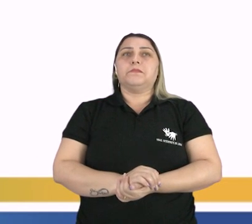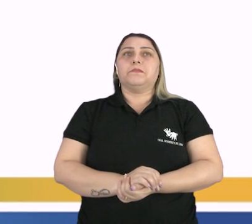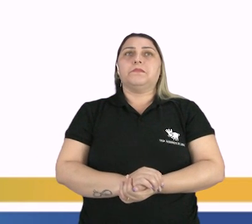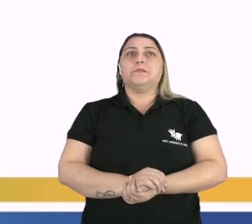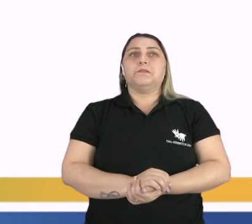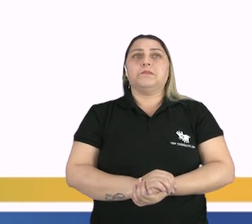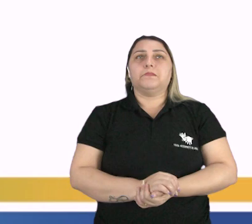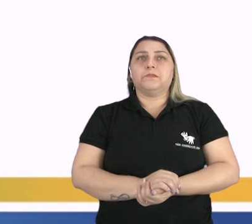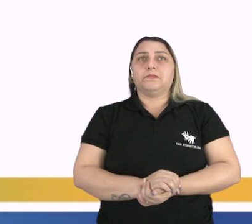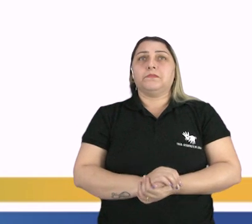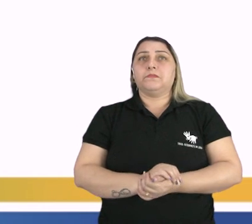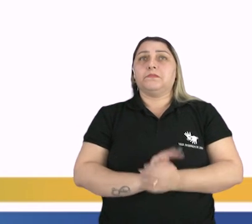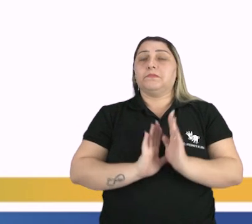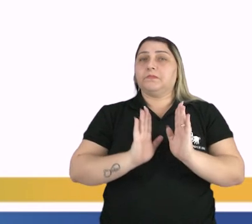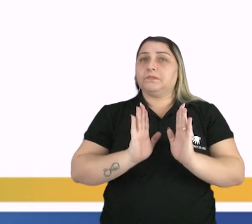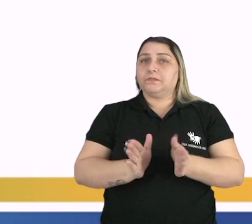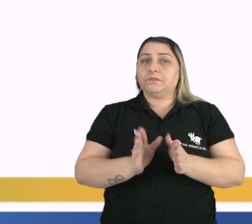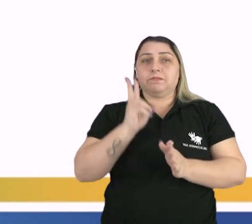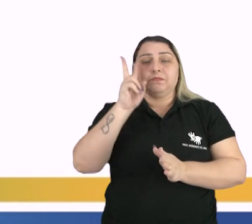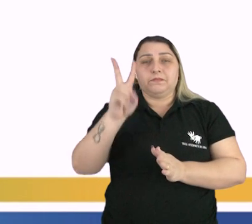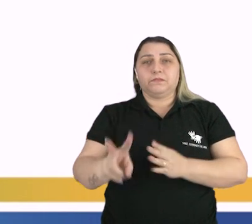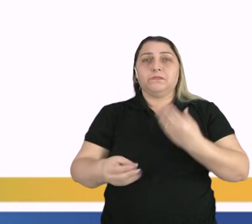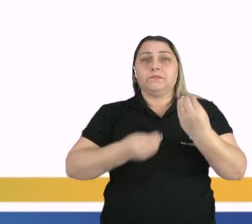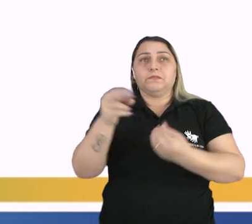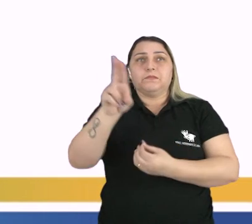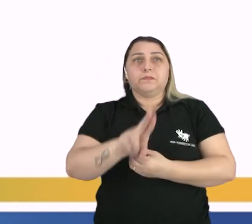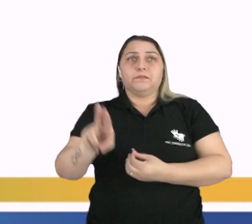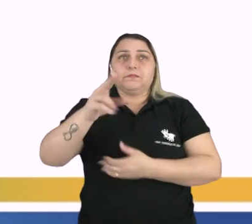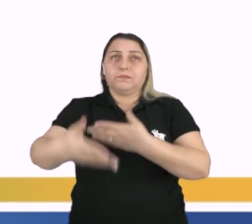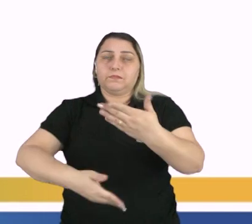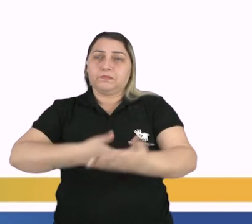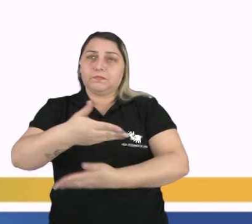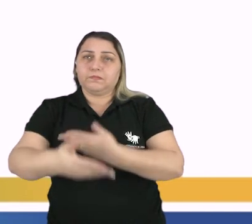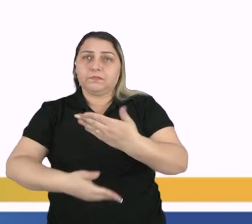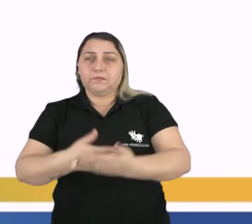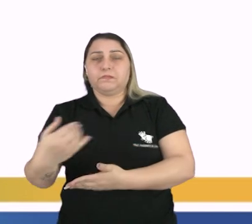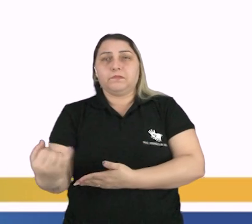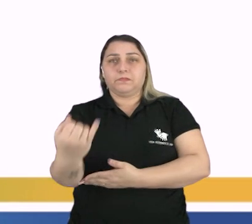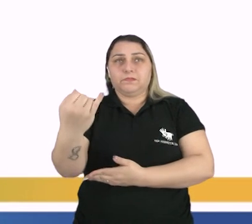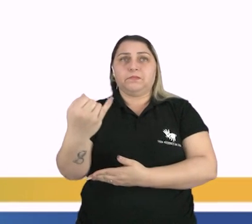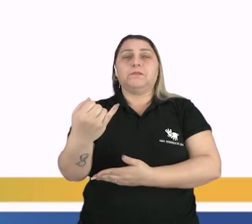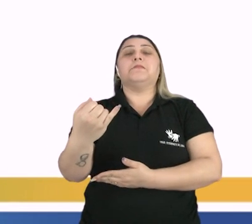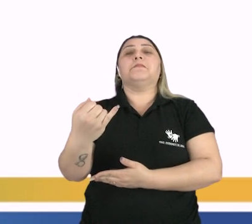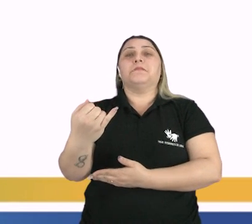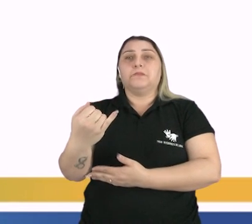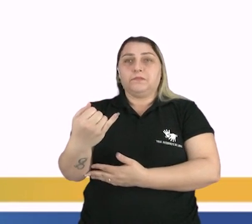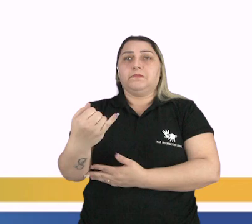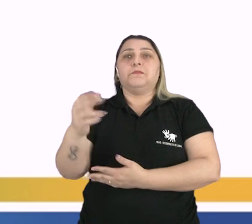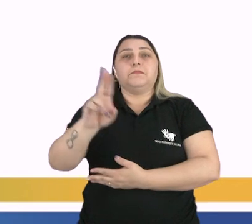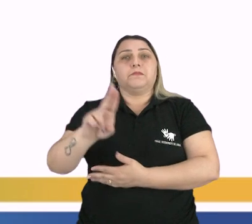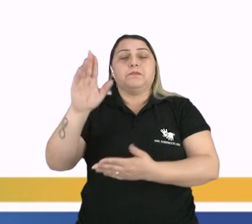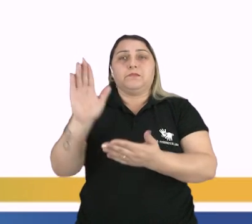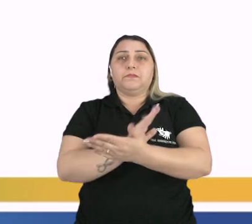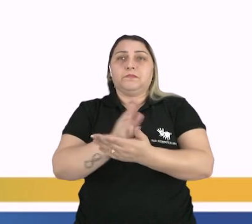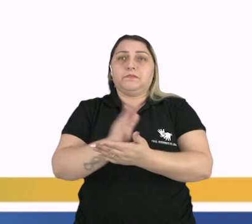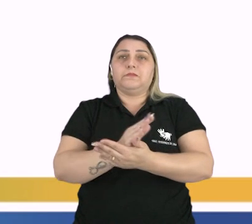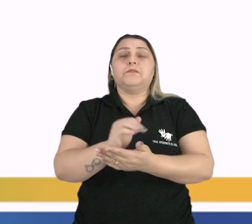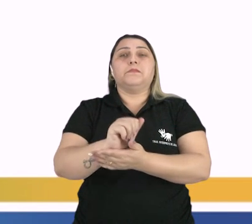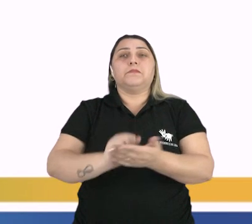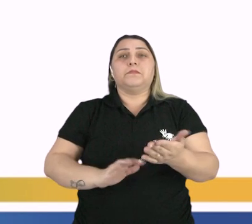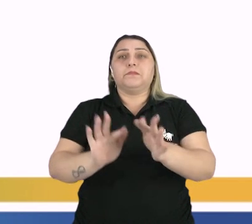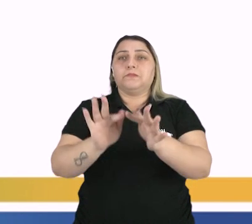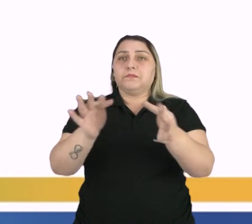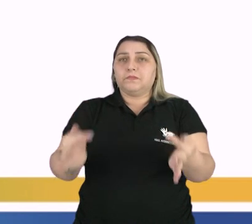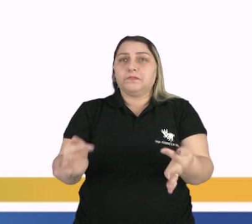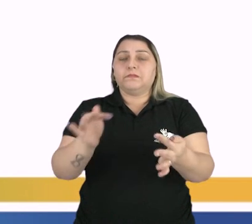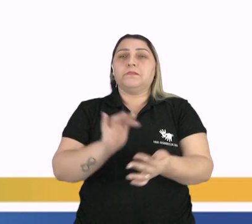Então, é isso. Já que você viu como utilizar a relação fundamental da trigonometria, usamos algumas atividades